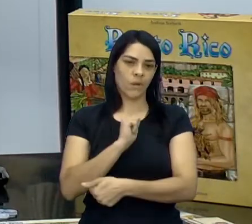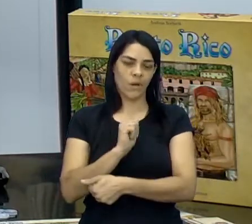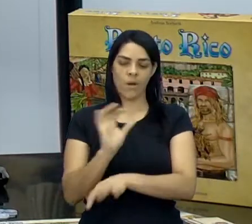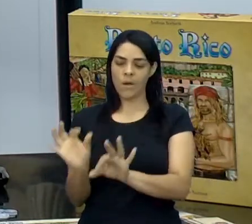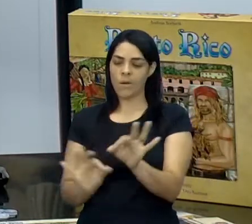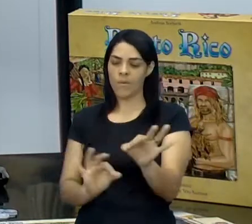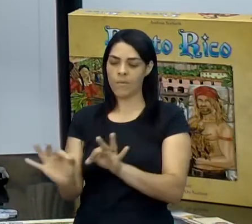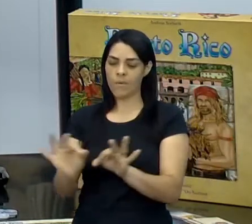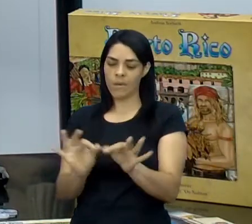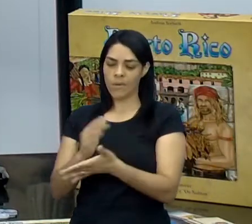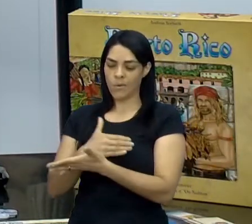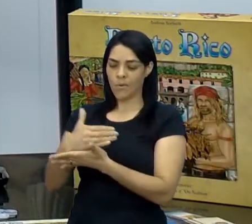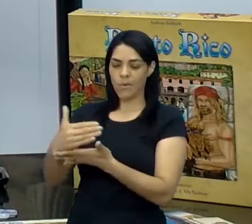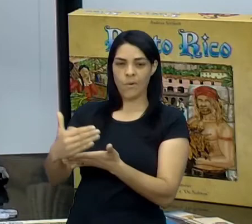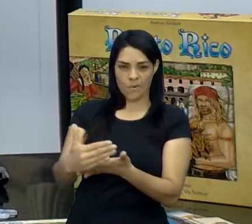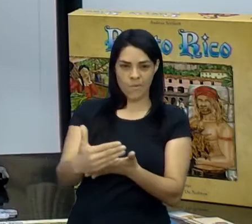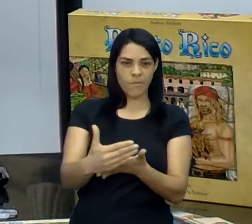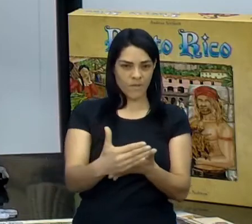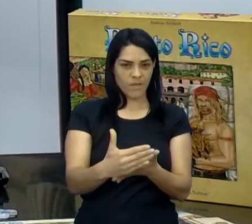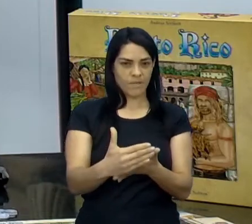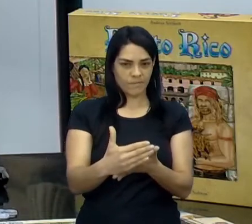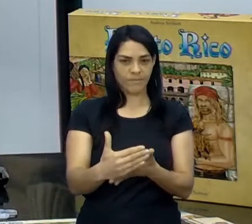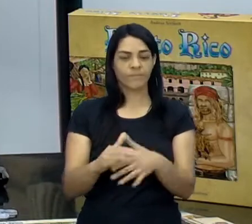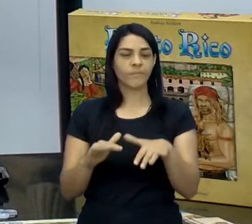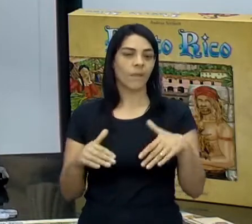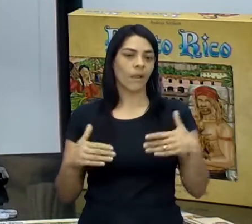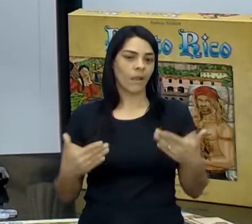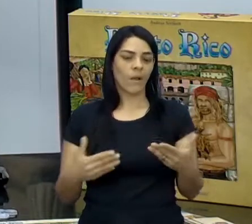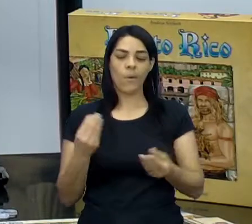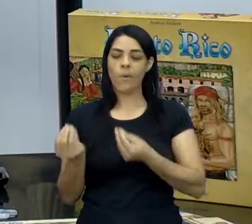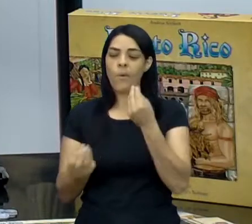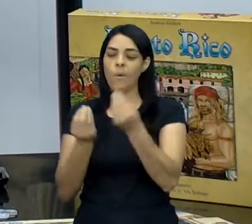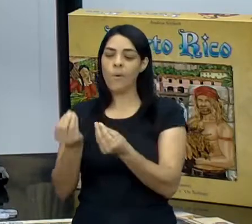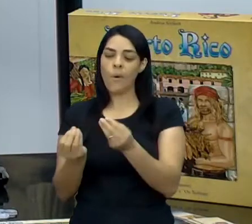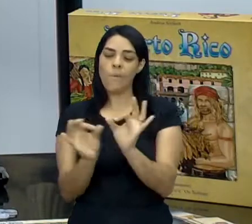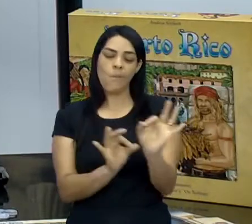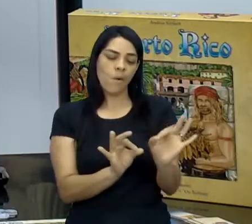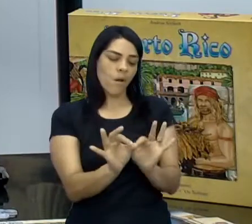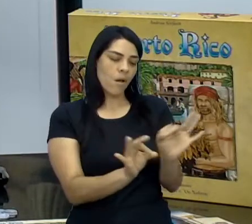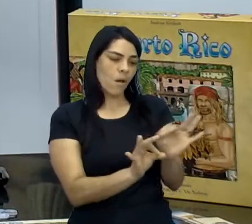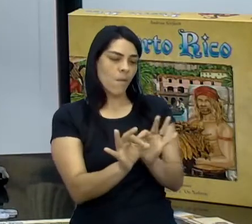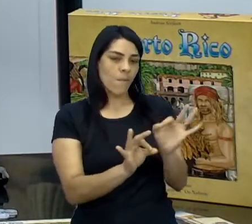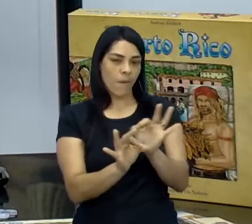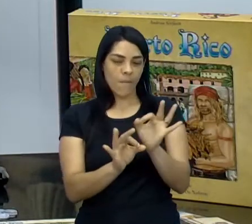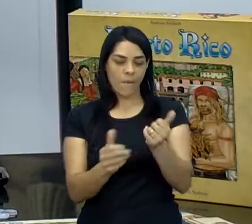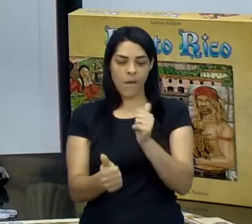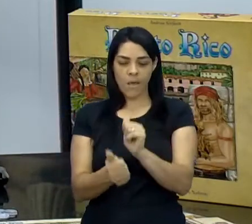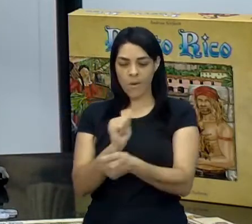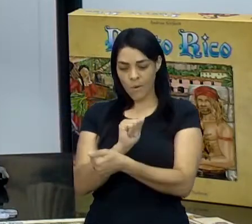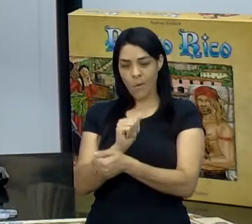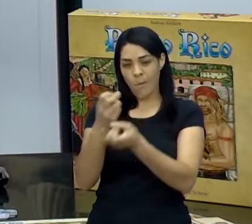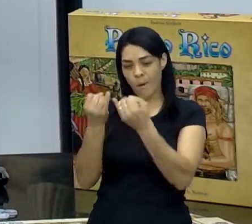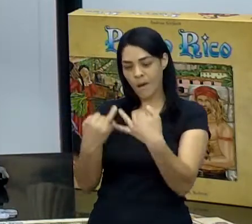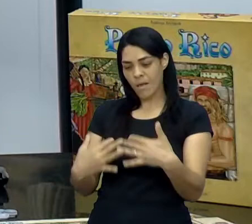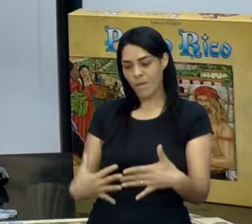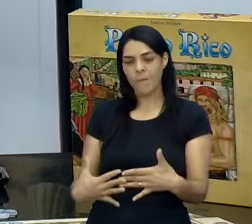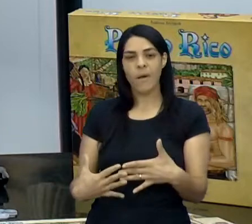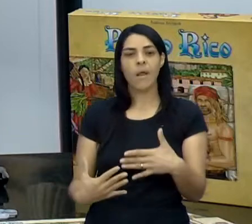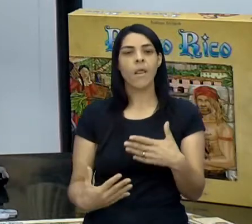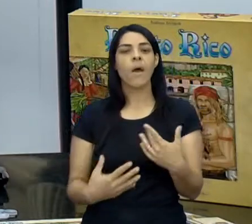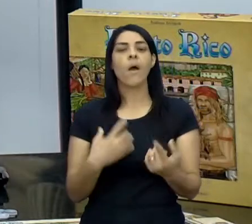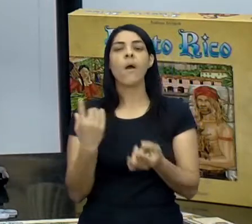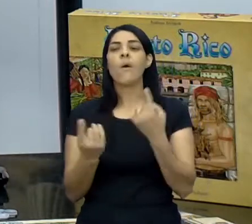Preparação da partida, ou seja, novamente o setup, como que você monta o jogo. Aí, então, ele vai falando quais são